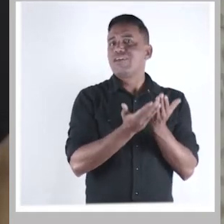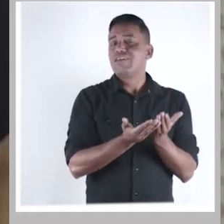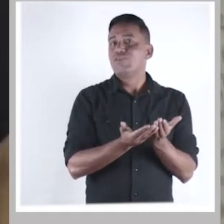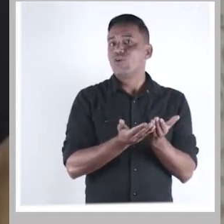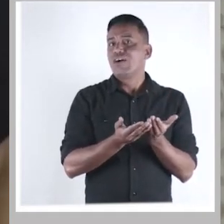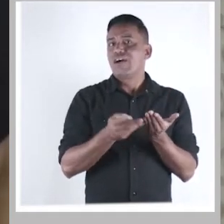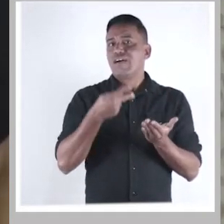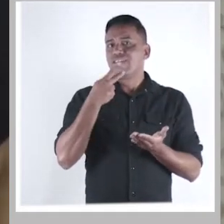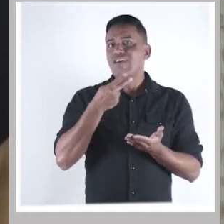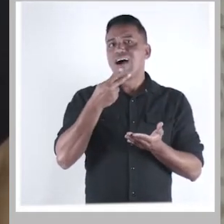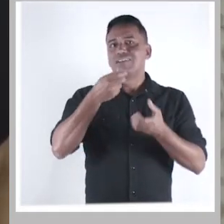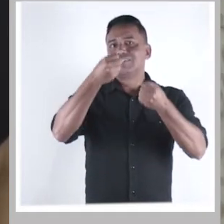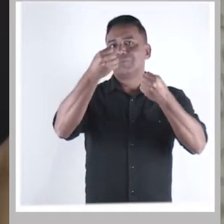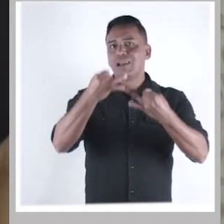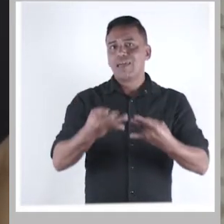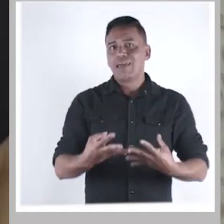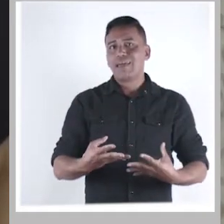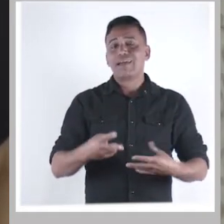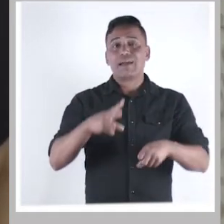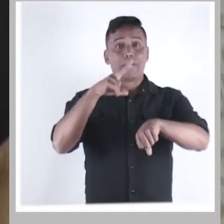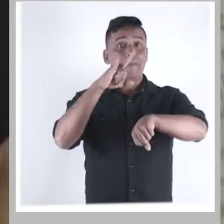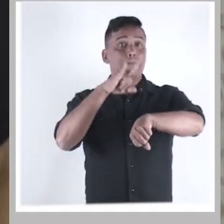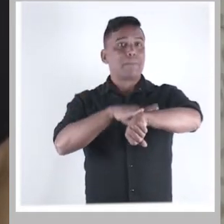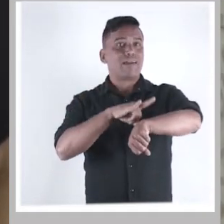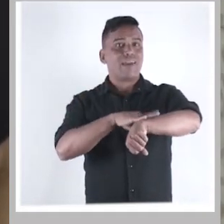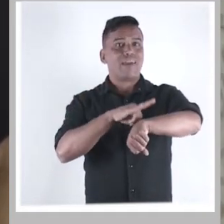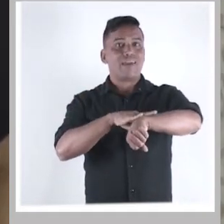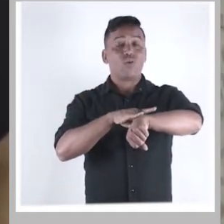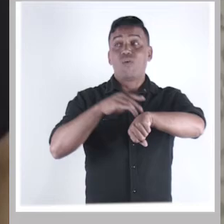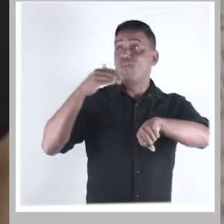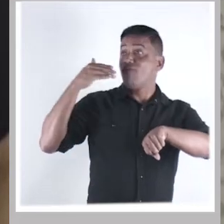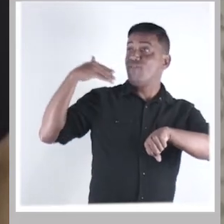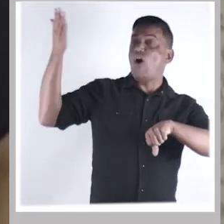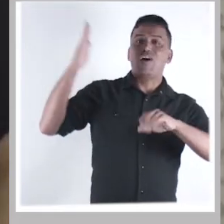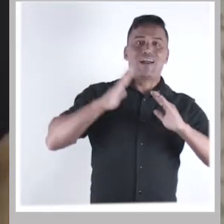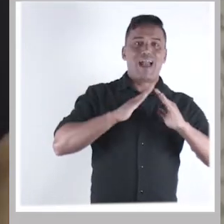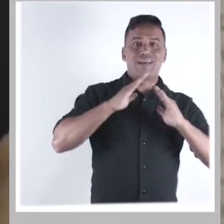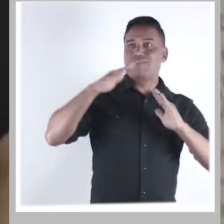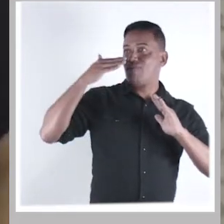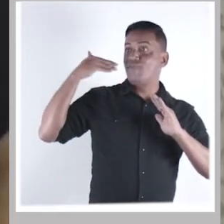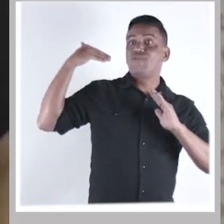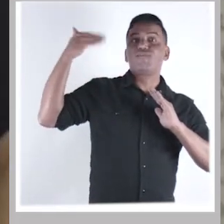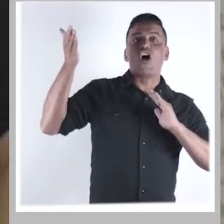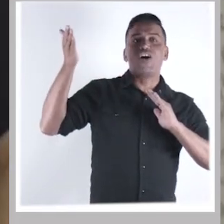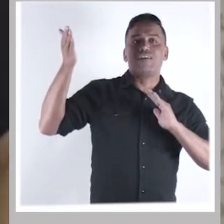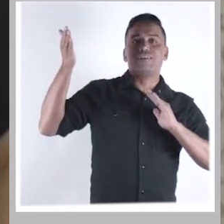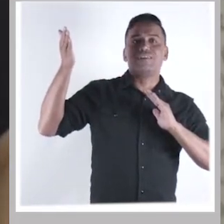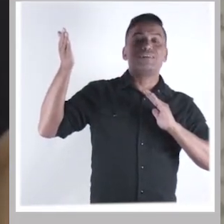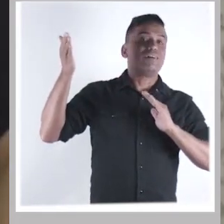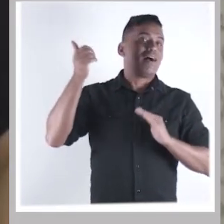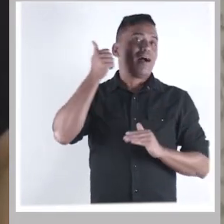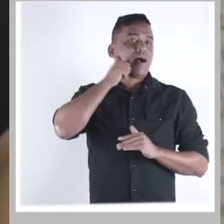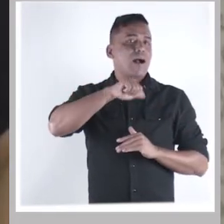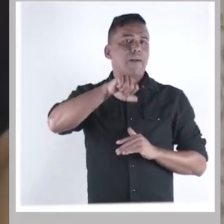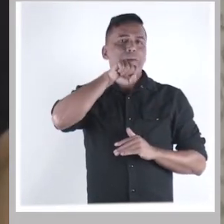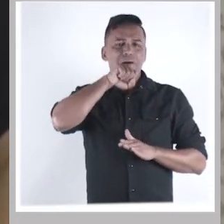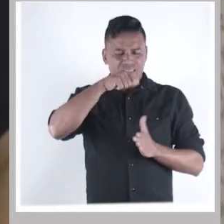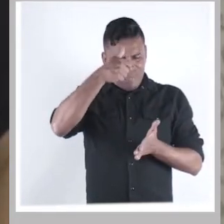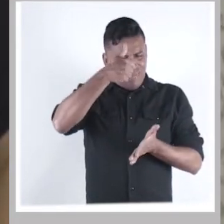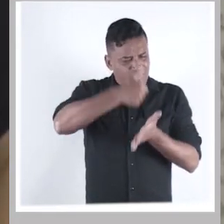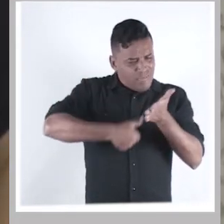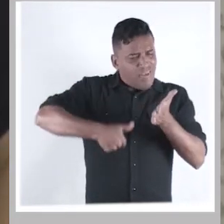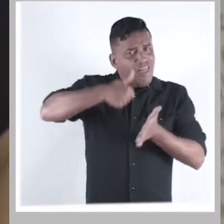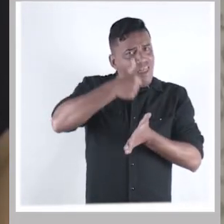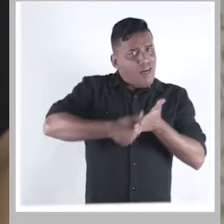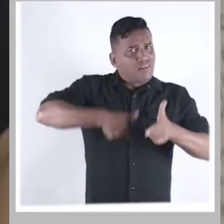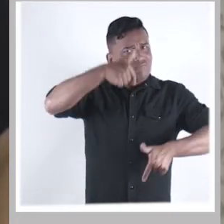desse romance que ela fala sobre um banheiro, né? Sim. O banheiro ficava fora, né? E eu fiquei lembrando do banheiro, de como que a